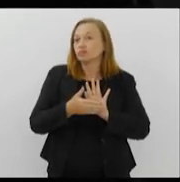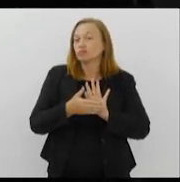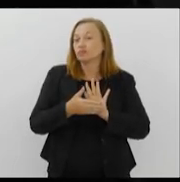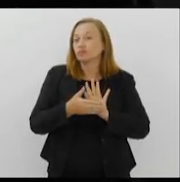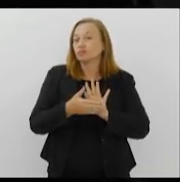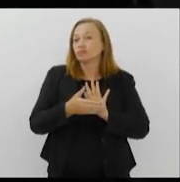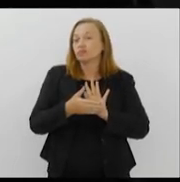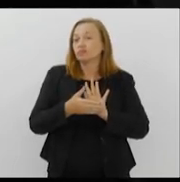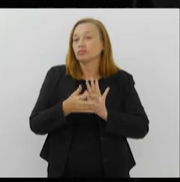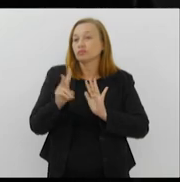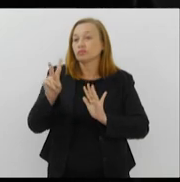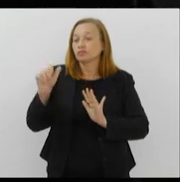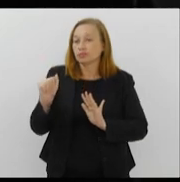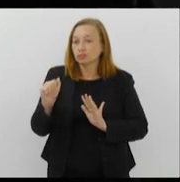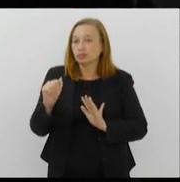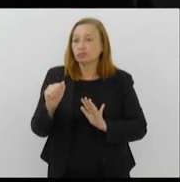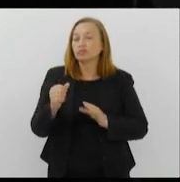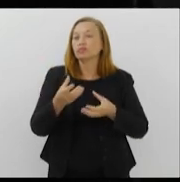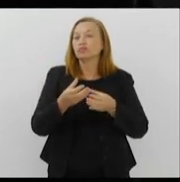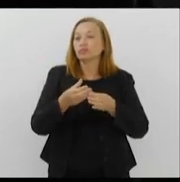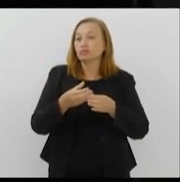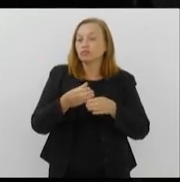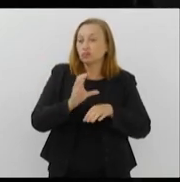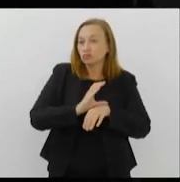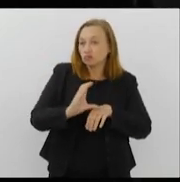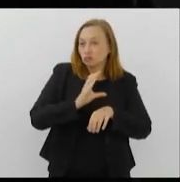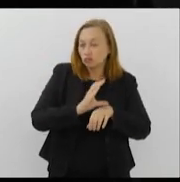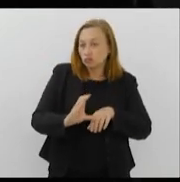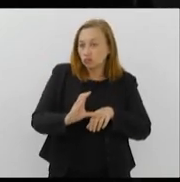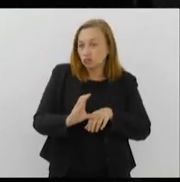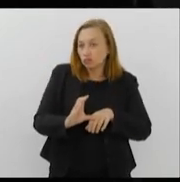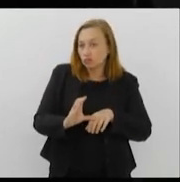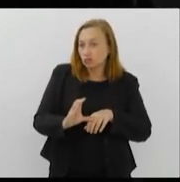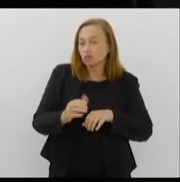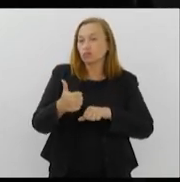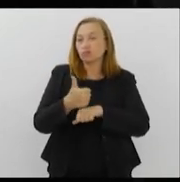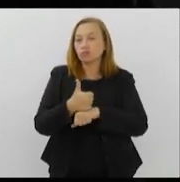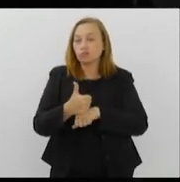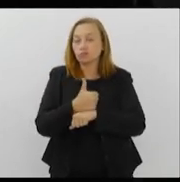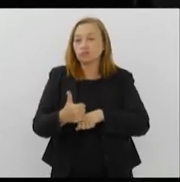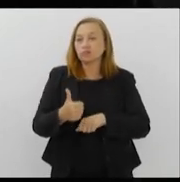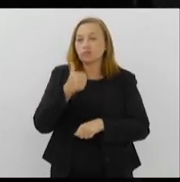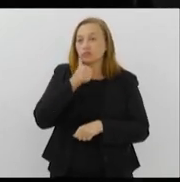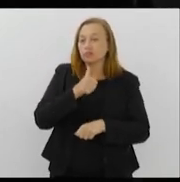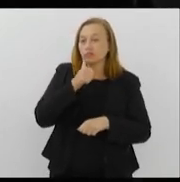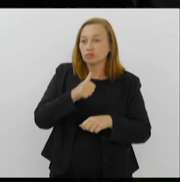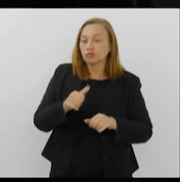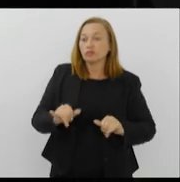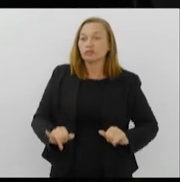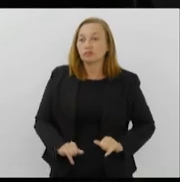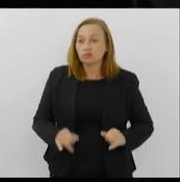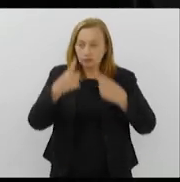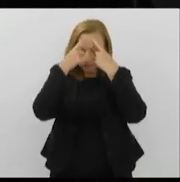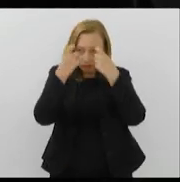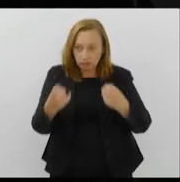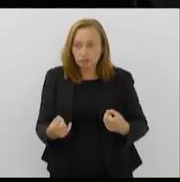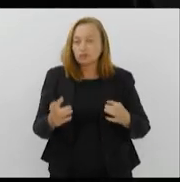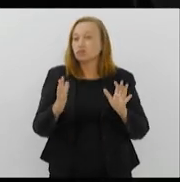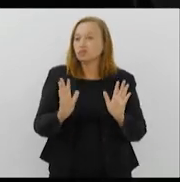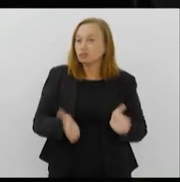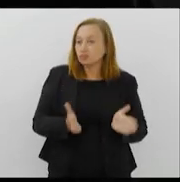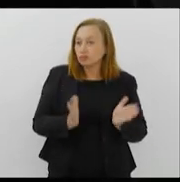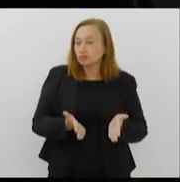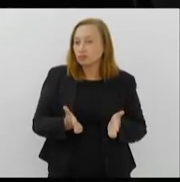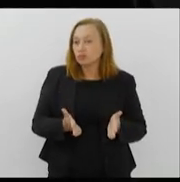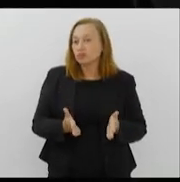das vagas dos cursos profissionalizantes para as mulheres que são vítimas de violência, a execução dessa lei, e agora trazendo